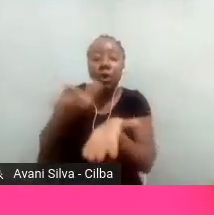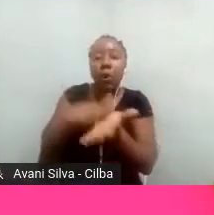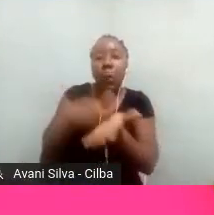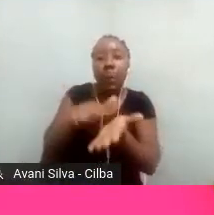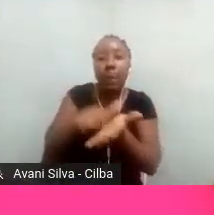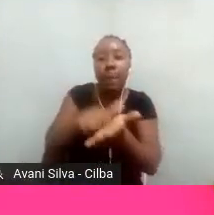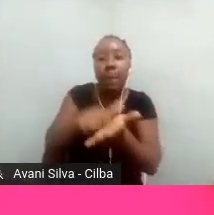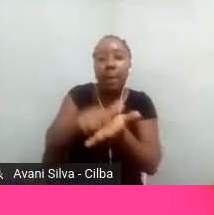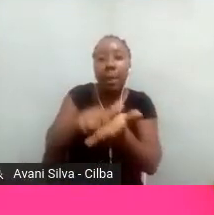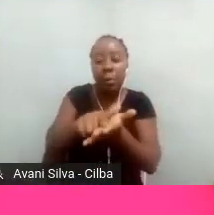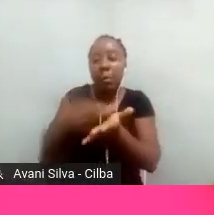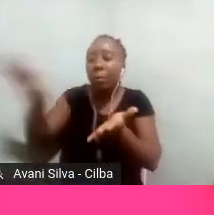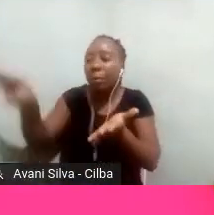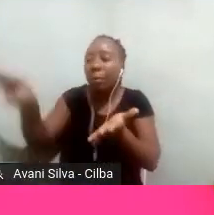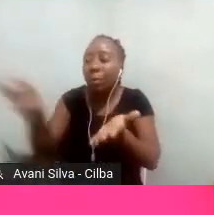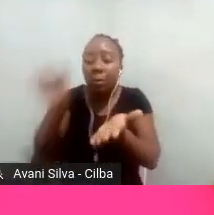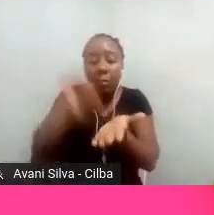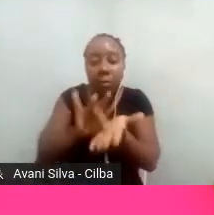o objeto.